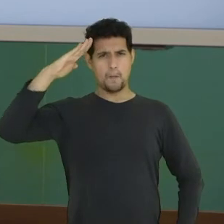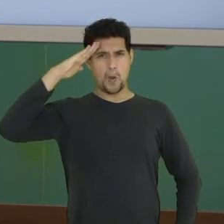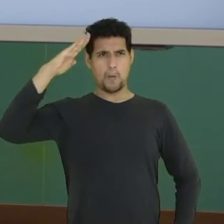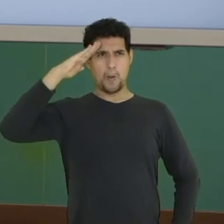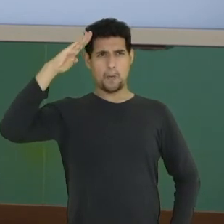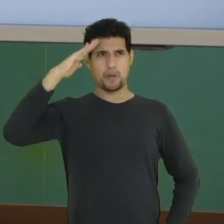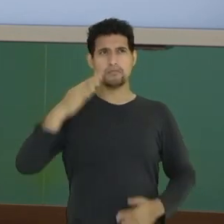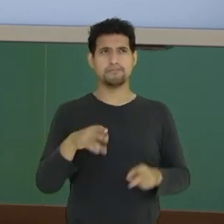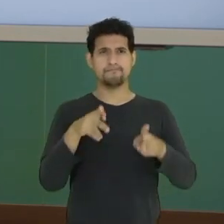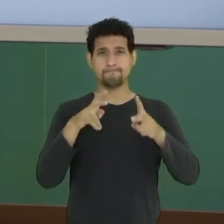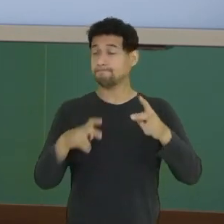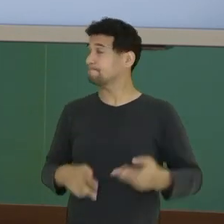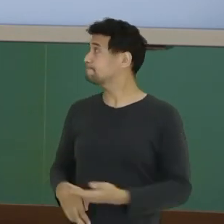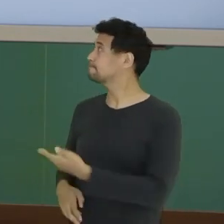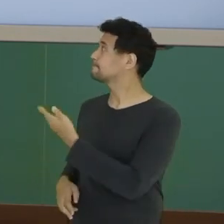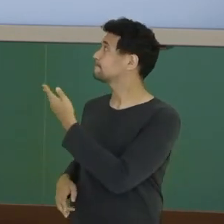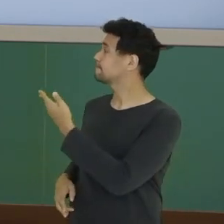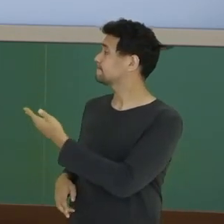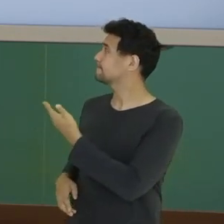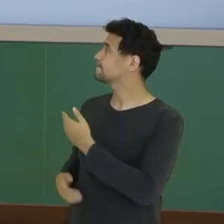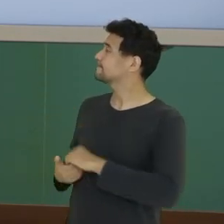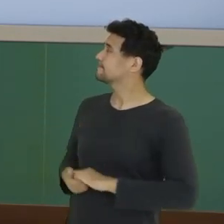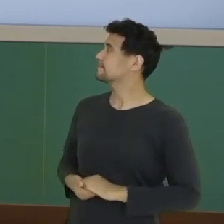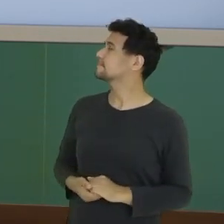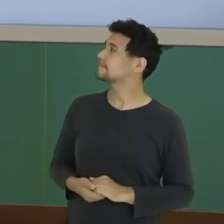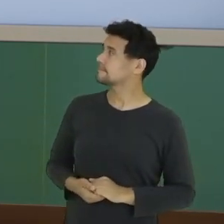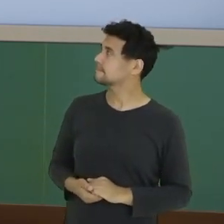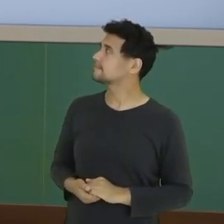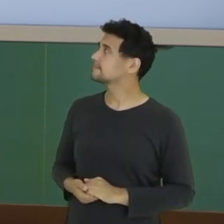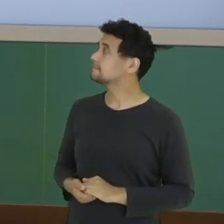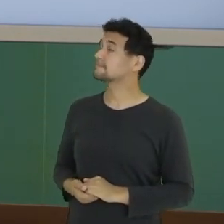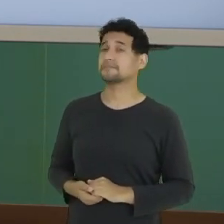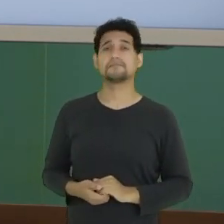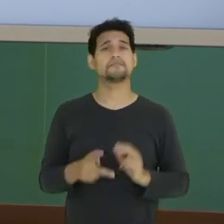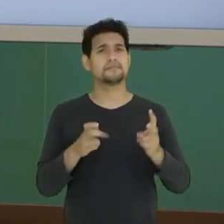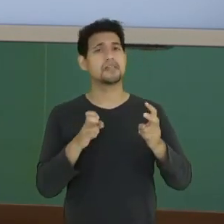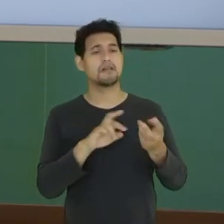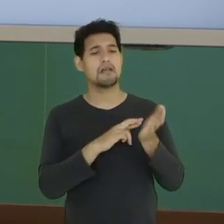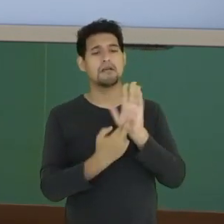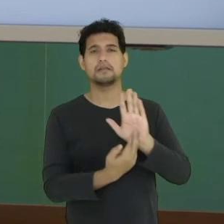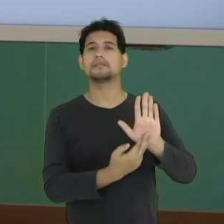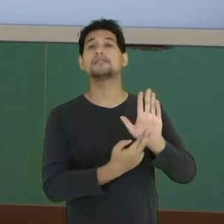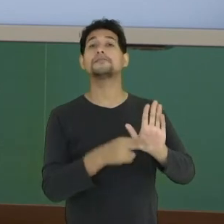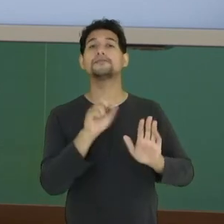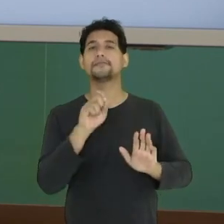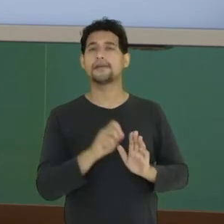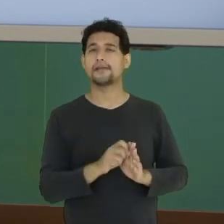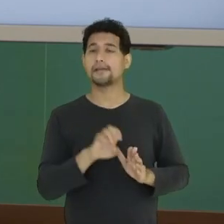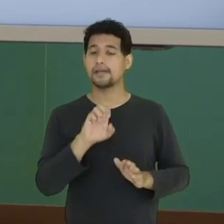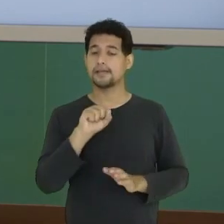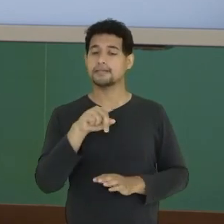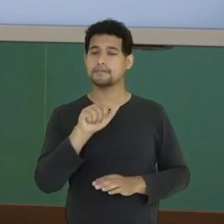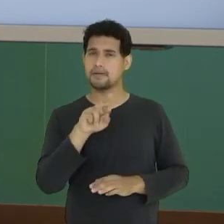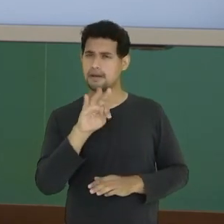podemos observar nessas reproduções, nessas imagens aqui que representam os